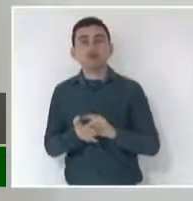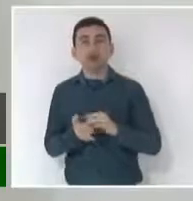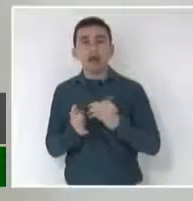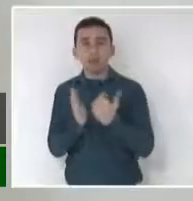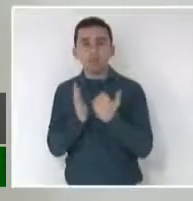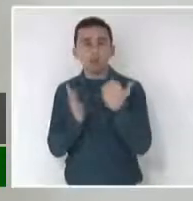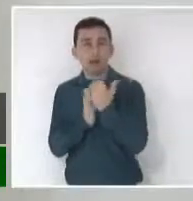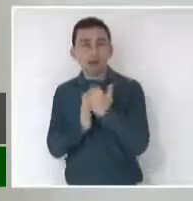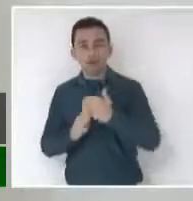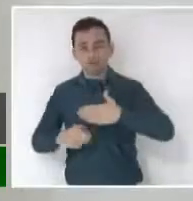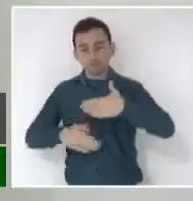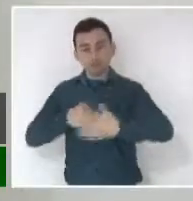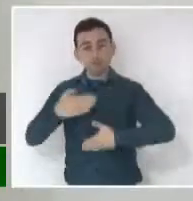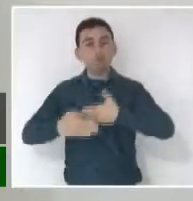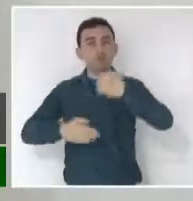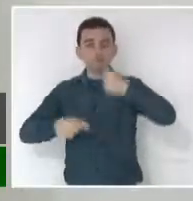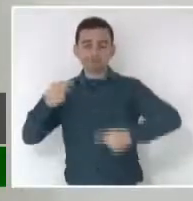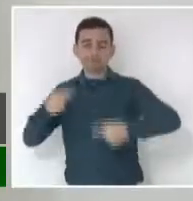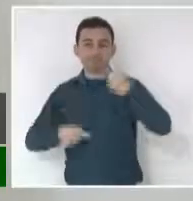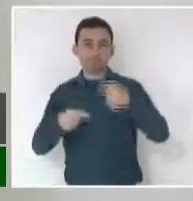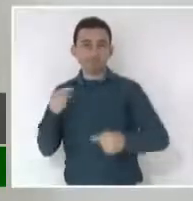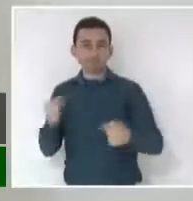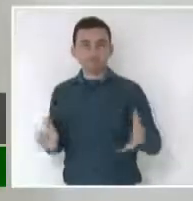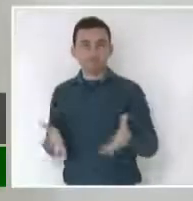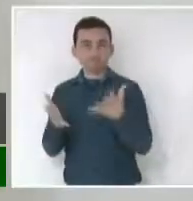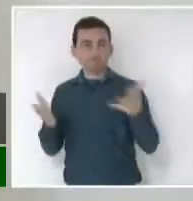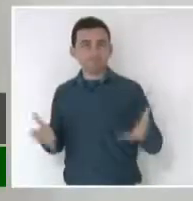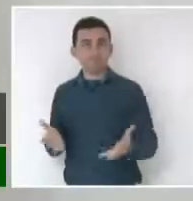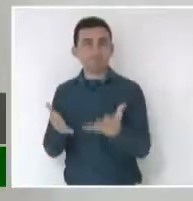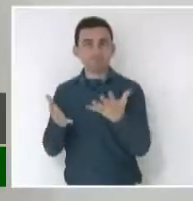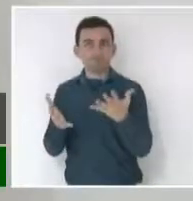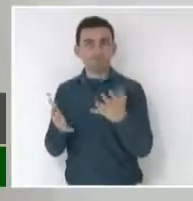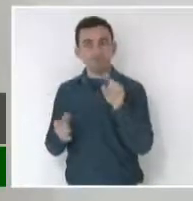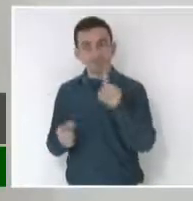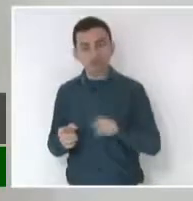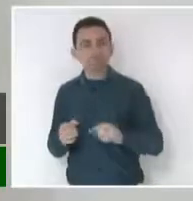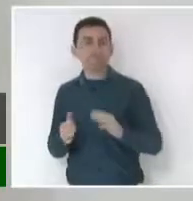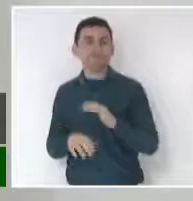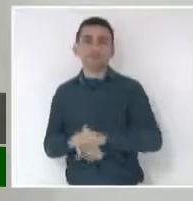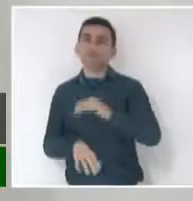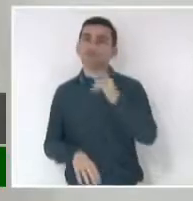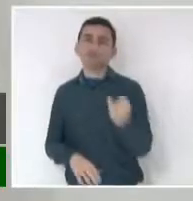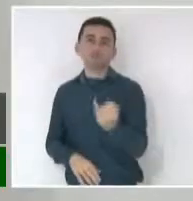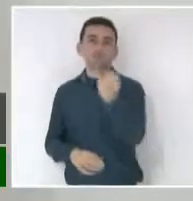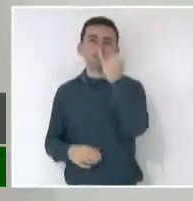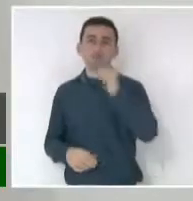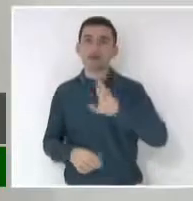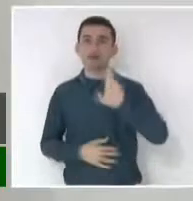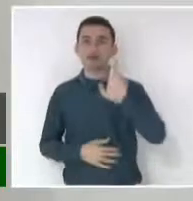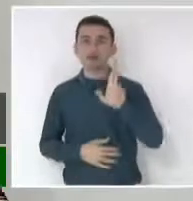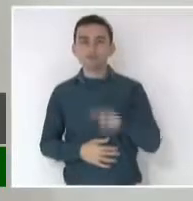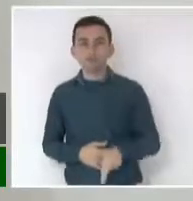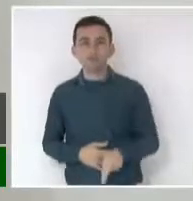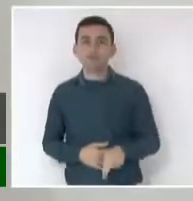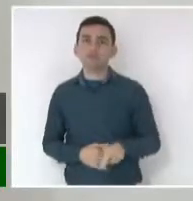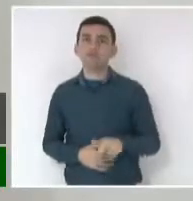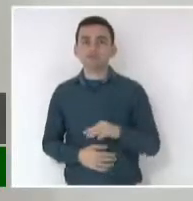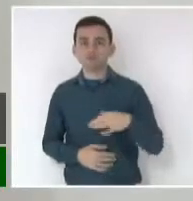essa discussão que eu julgo é a essência da nossa razão e do nosso